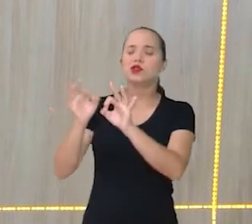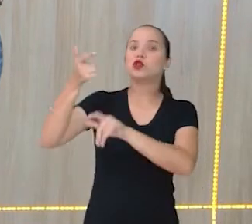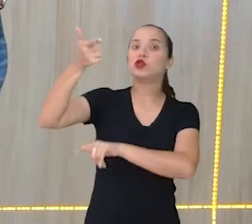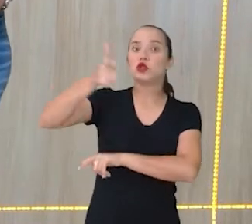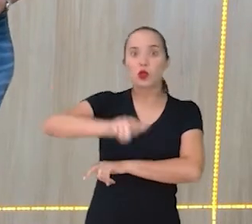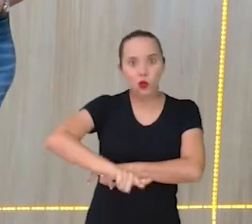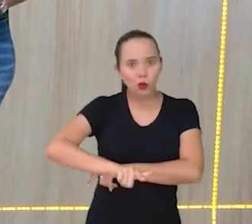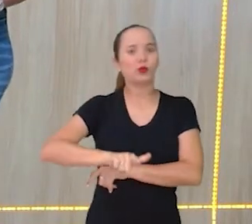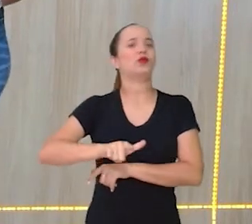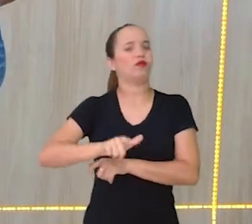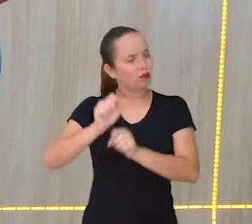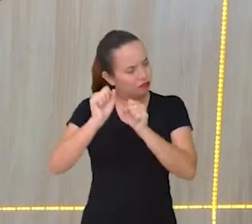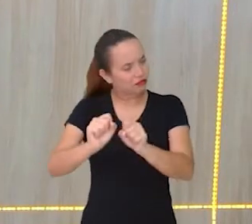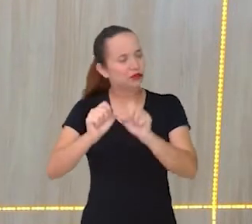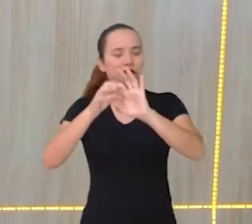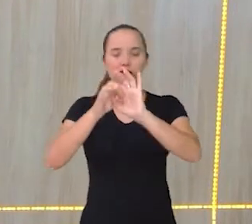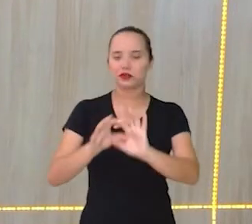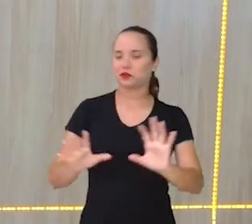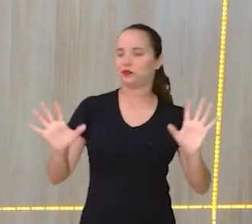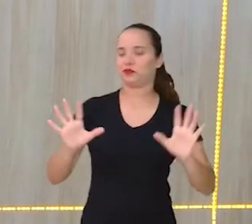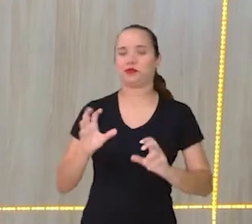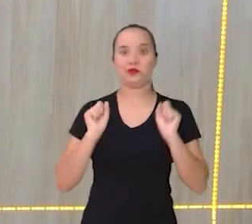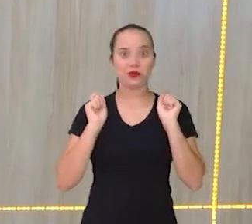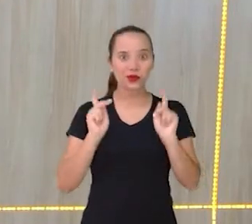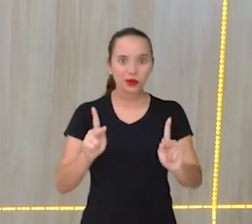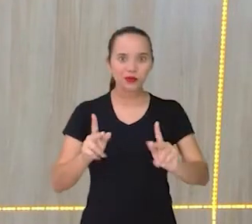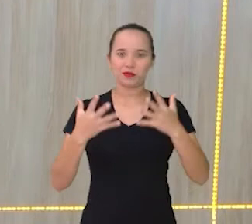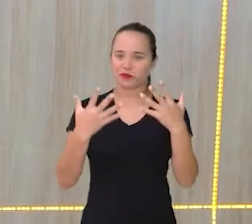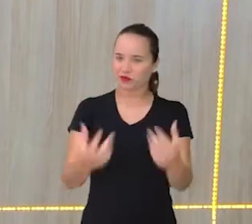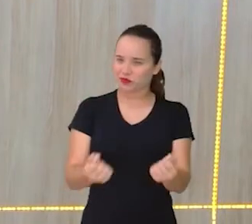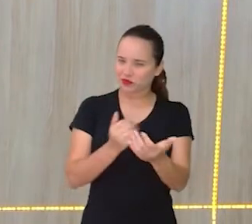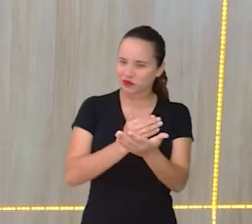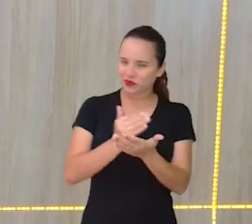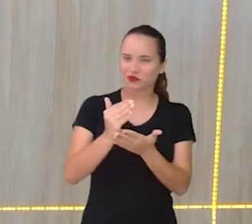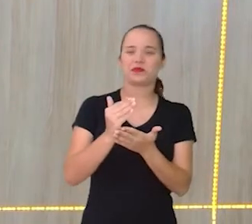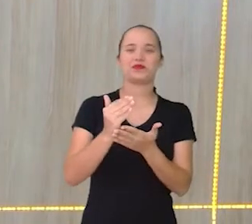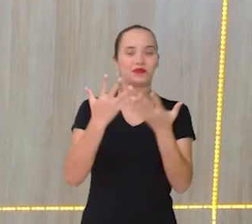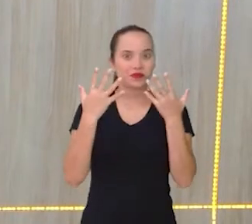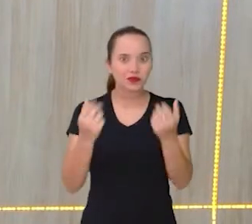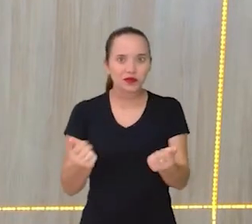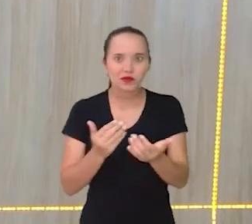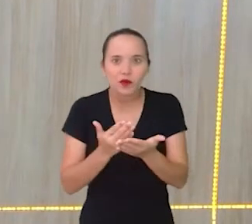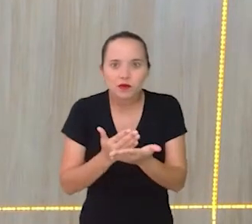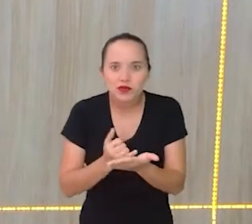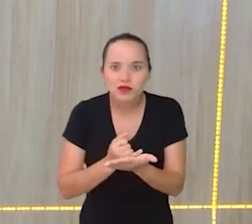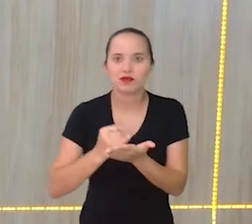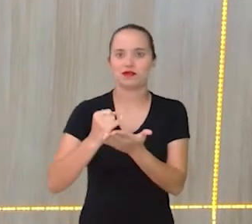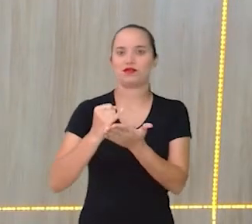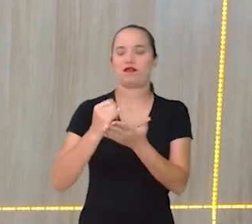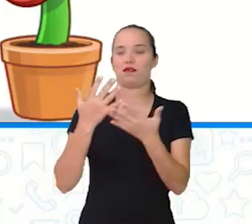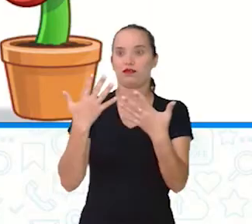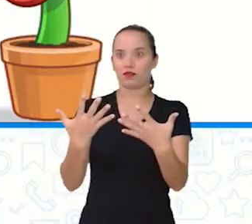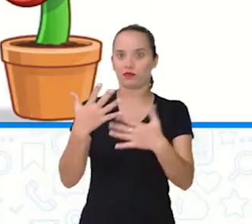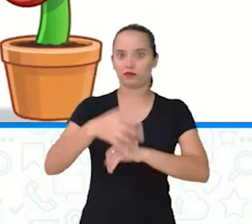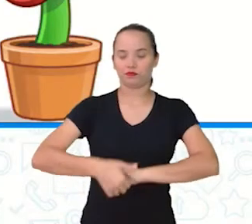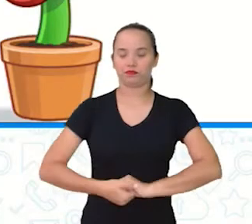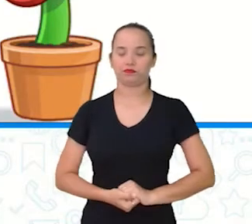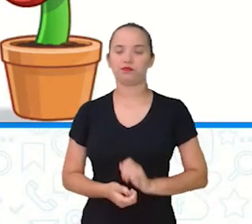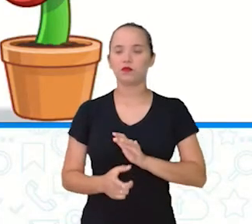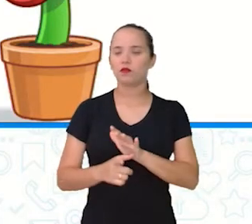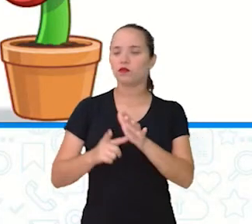preciso, tá? E tá tudo certo. Vamos lá, vamos ao início da aula. Antes,